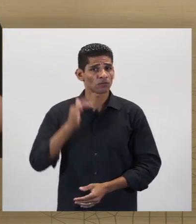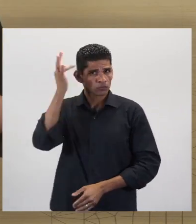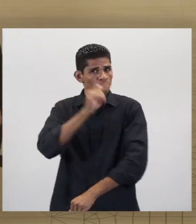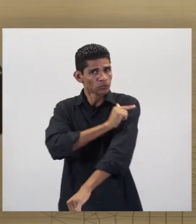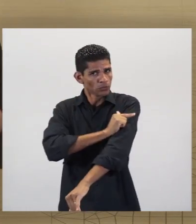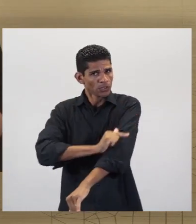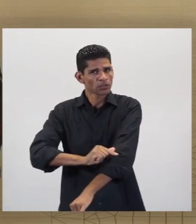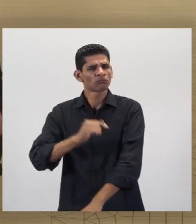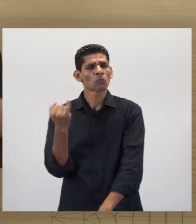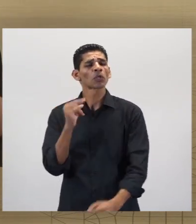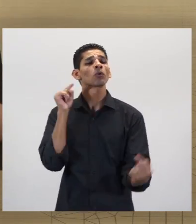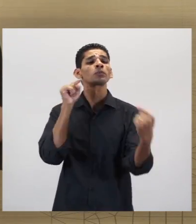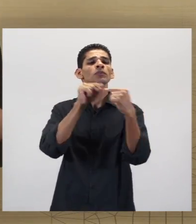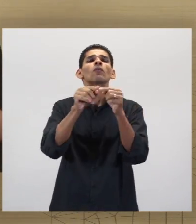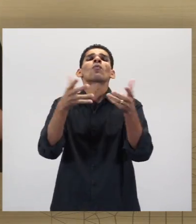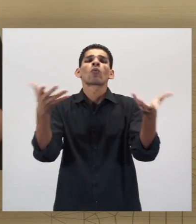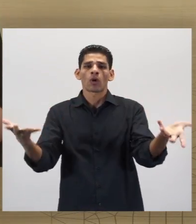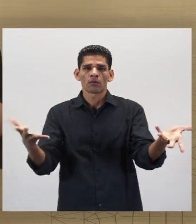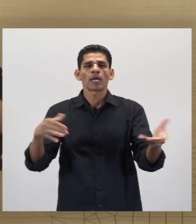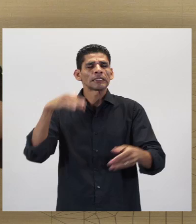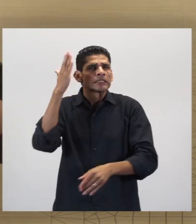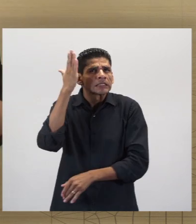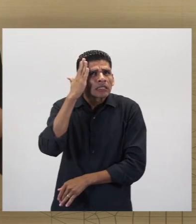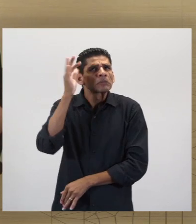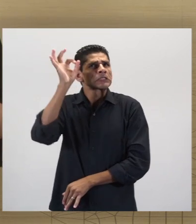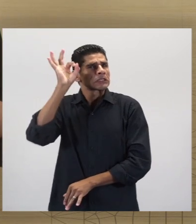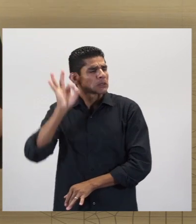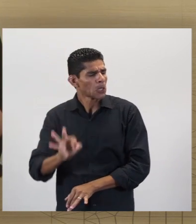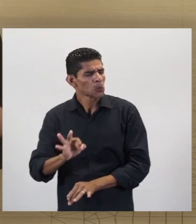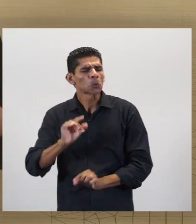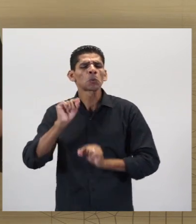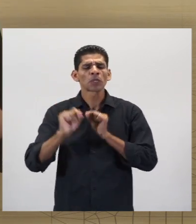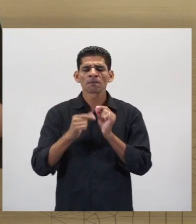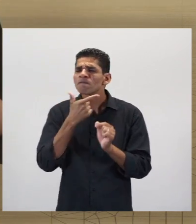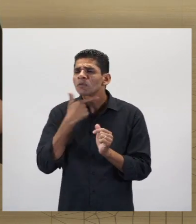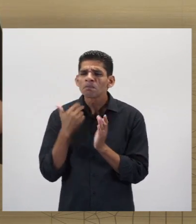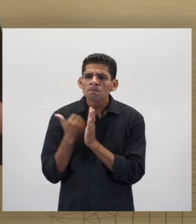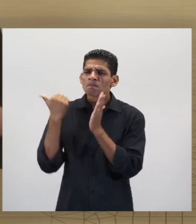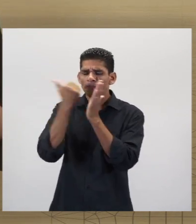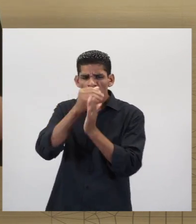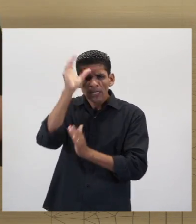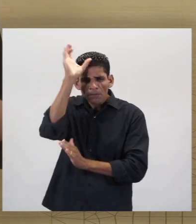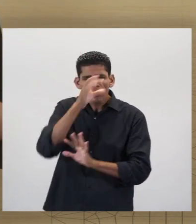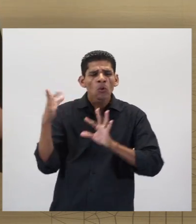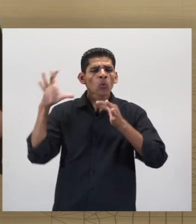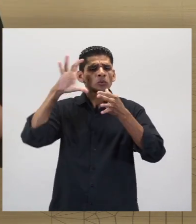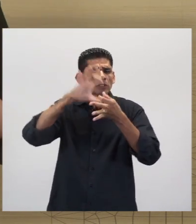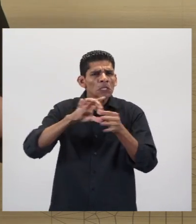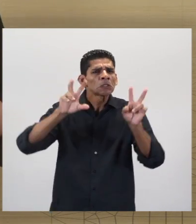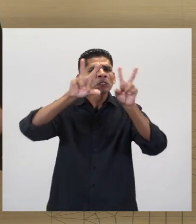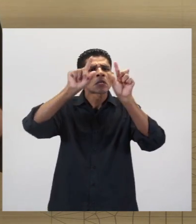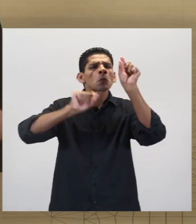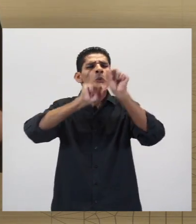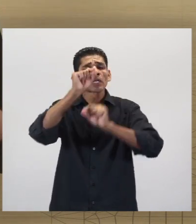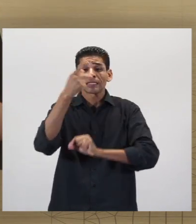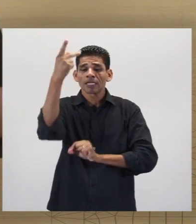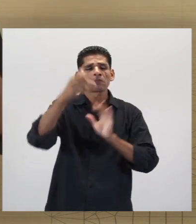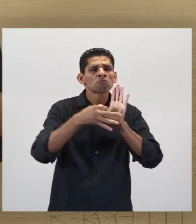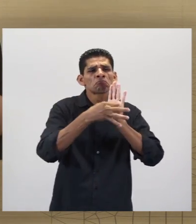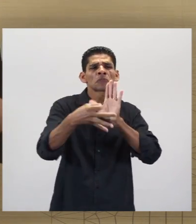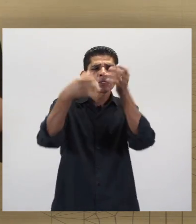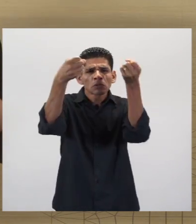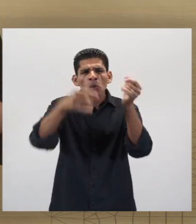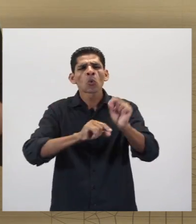como objetivo ser um saber crítico, que busca esclarecer os conceitos, enunciados e as argumentações que os educadores e